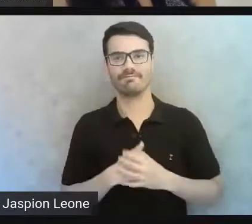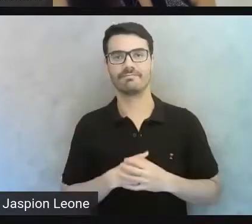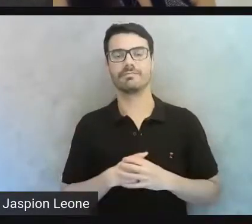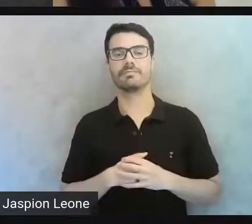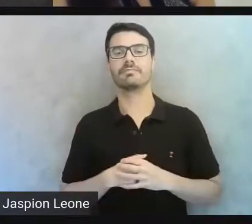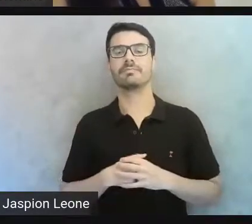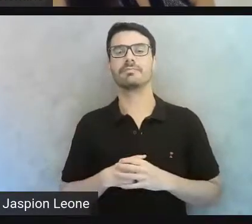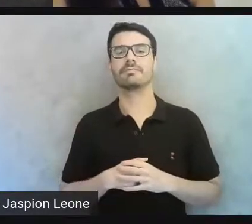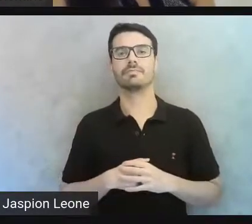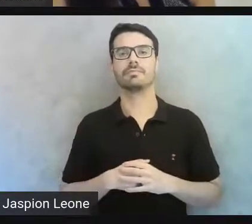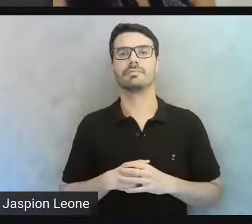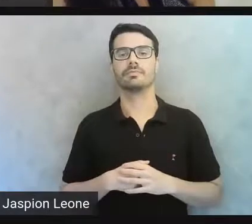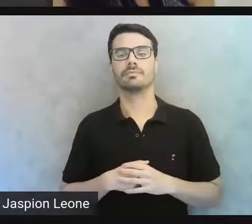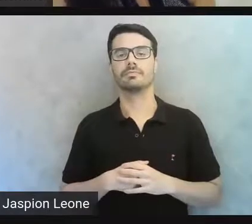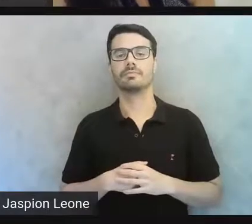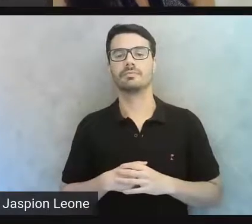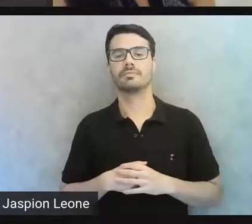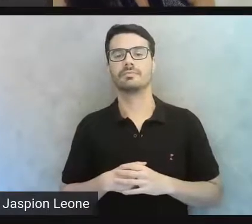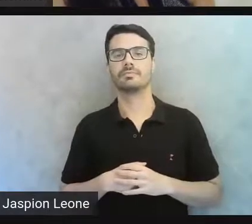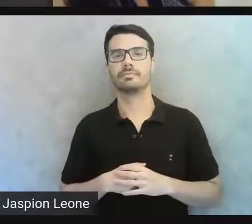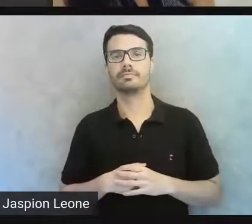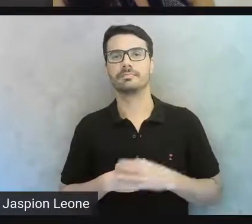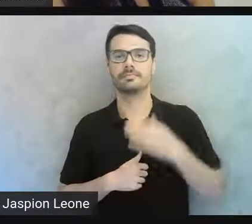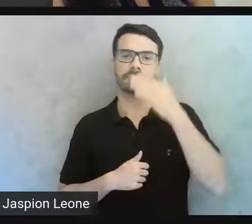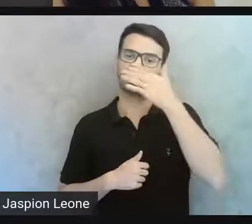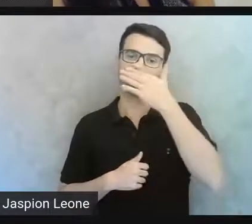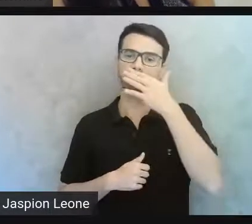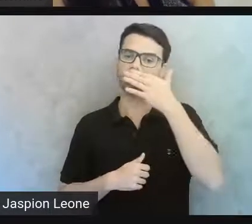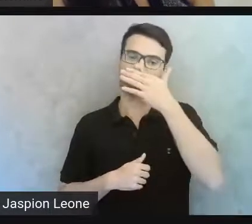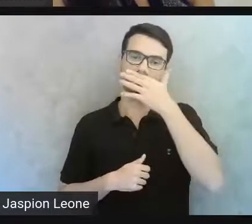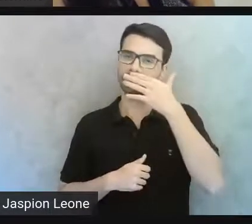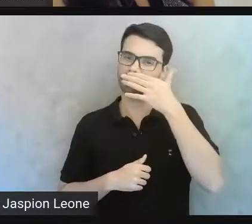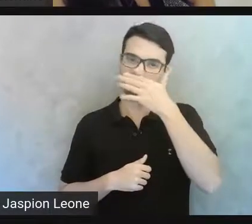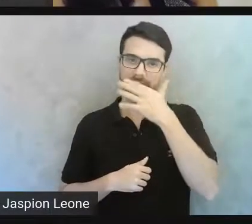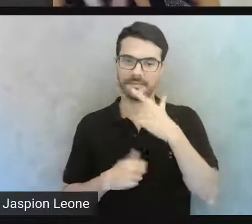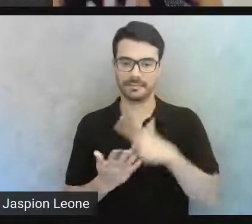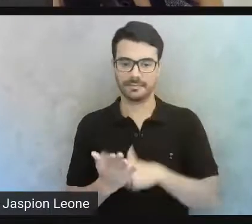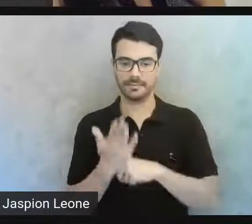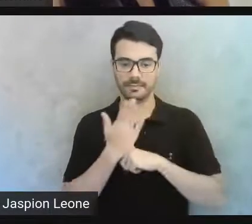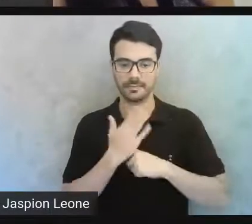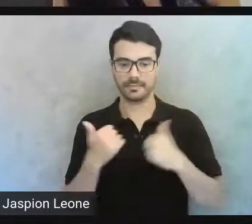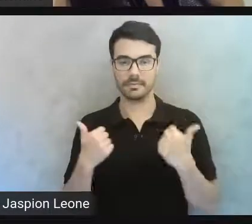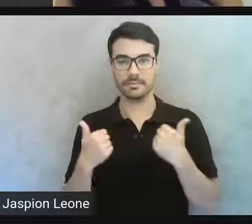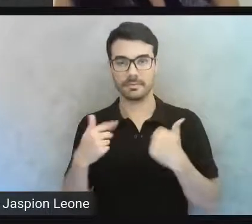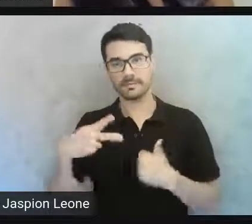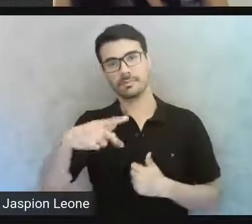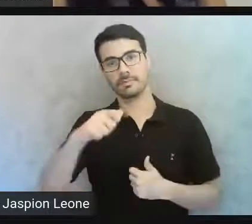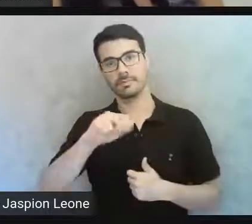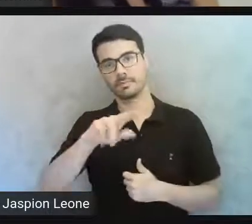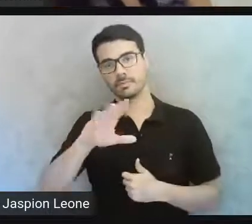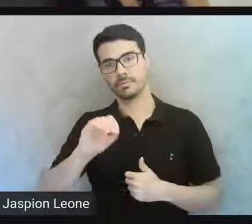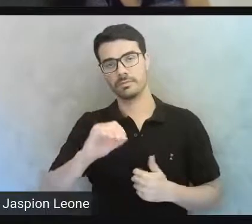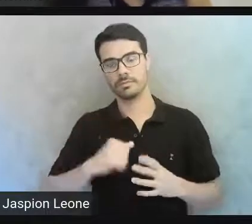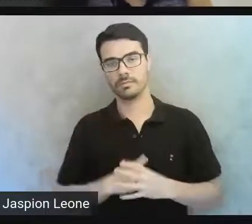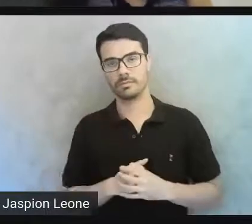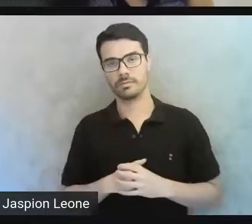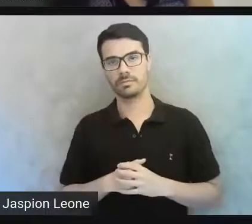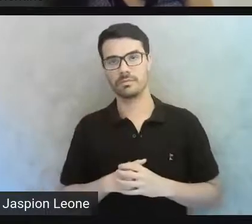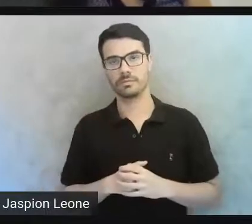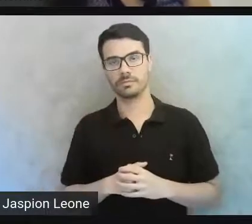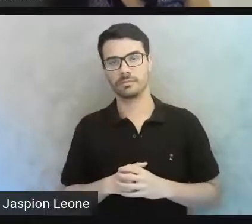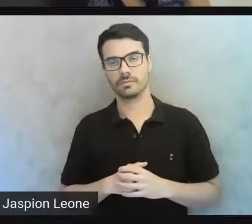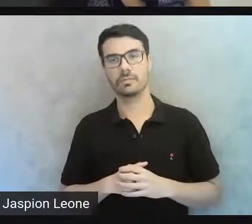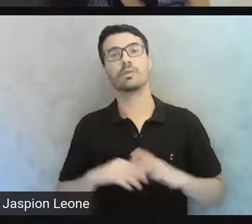Um pouco por aí. Legal, joia. Quer contribuir um pouquinho, Paulo? Eu acho que